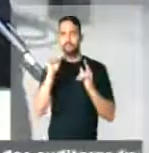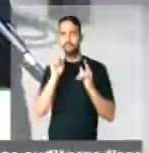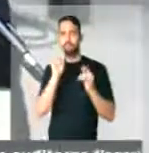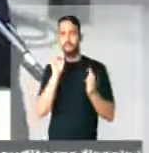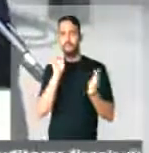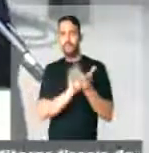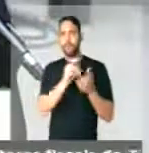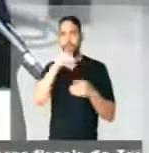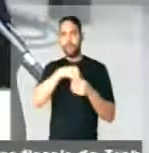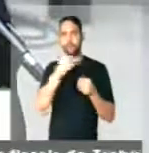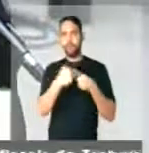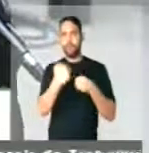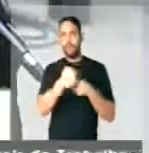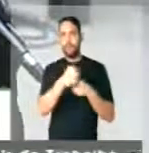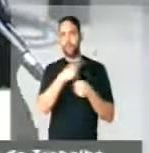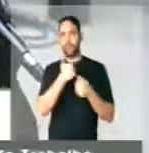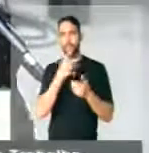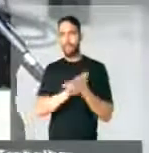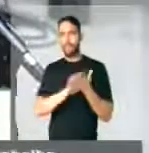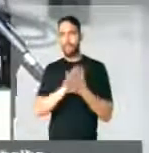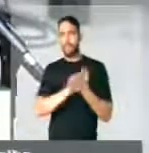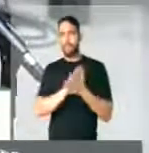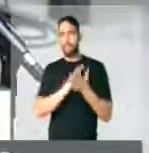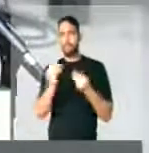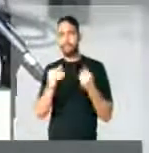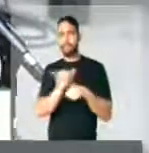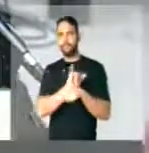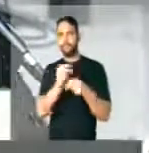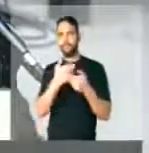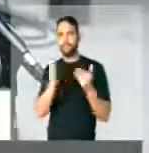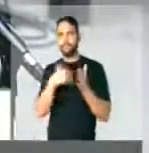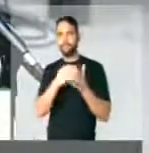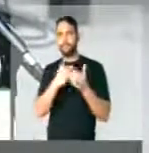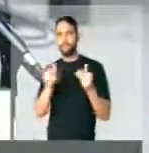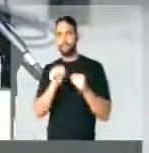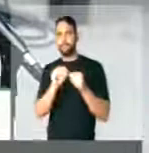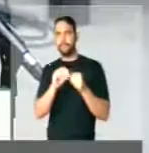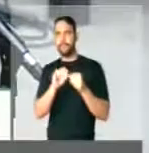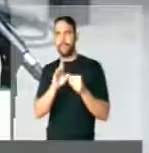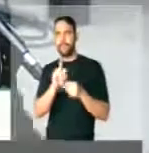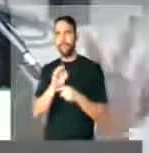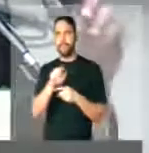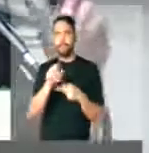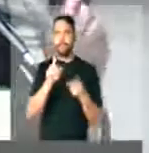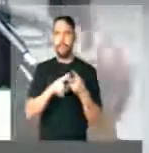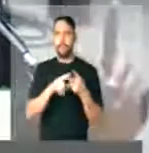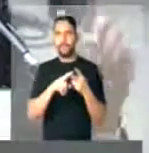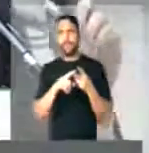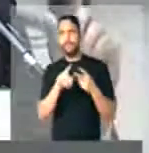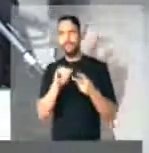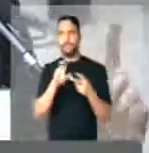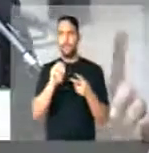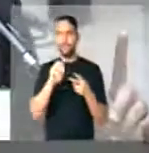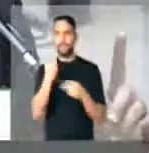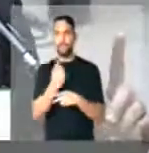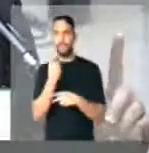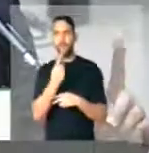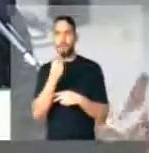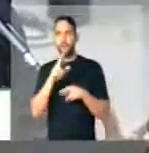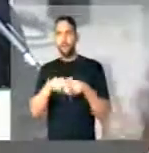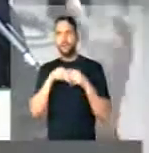constam dos municípios, mas que ainda não têm essa estrutura toda de pavimentação em unidades